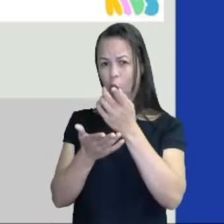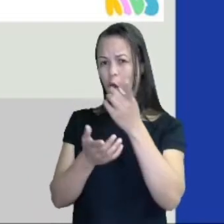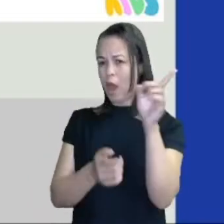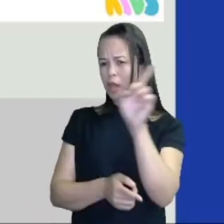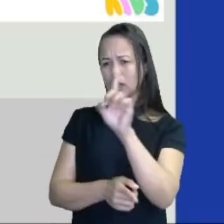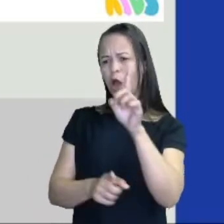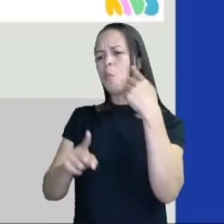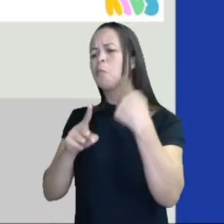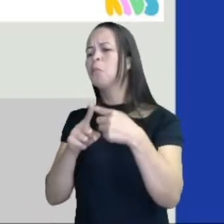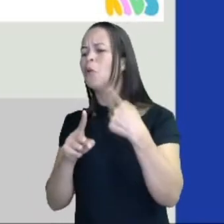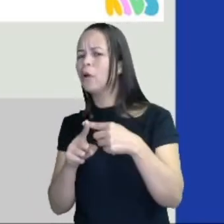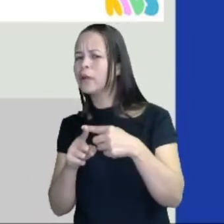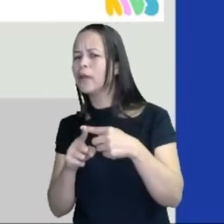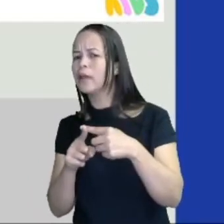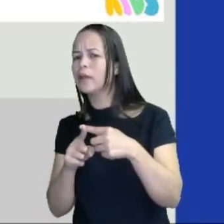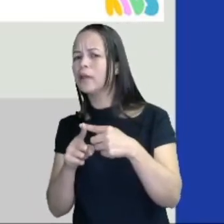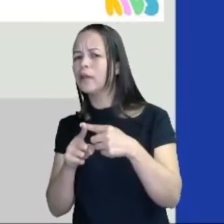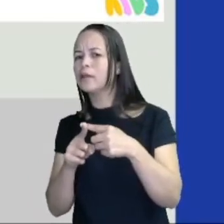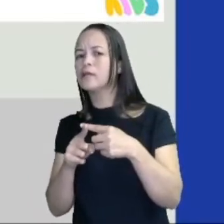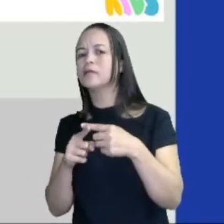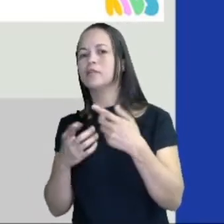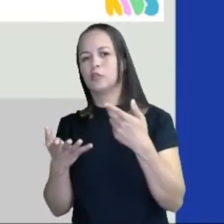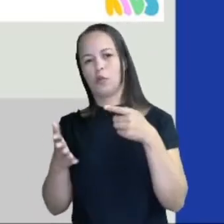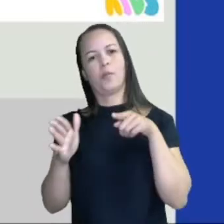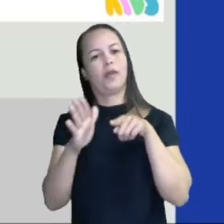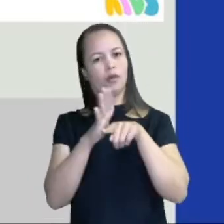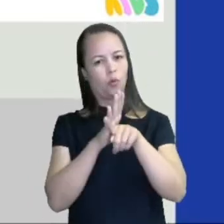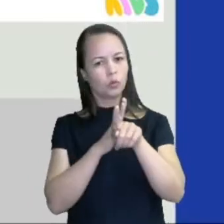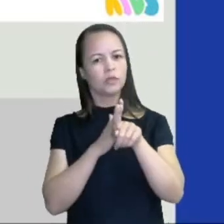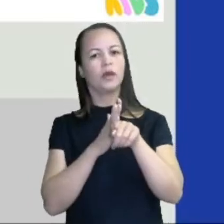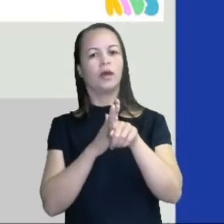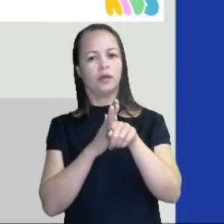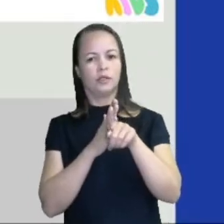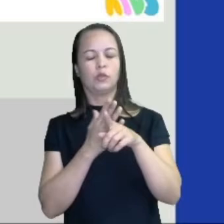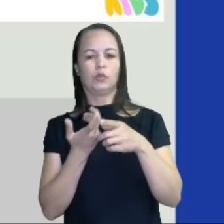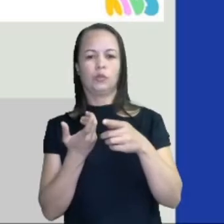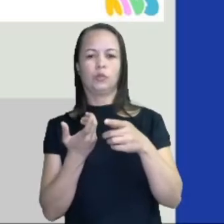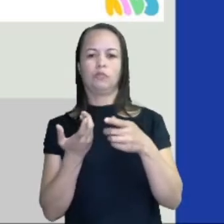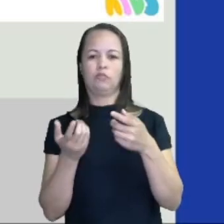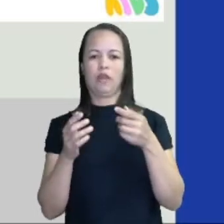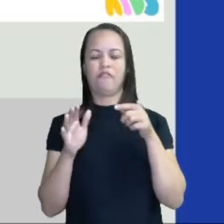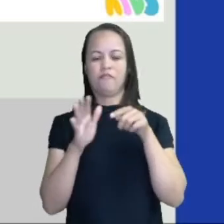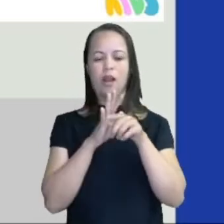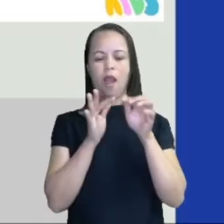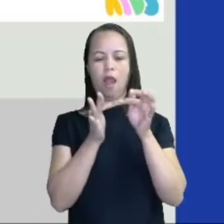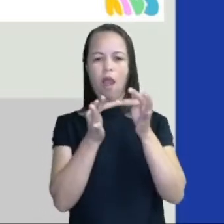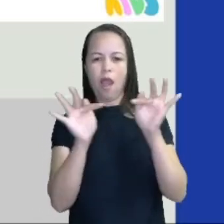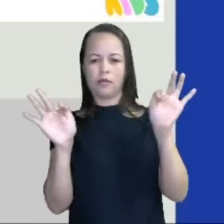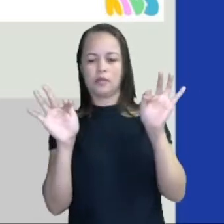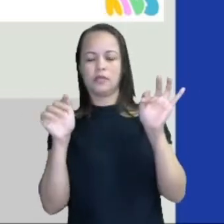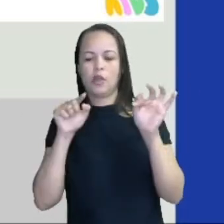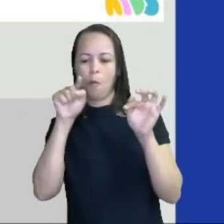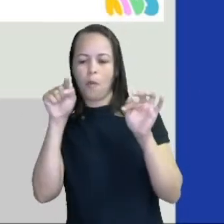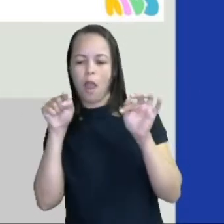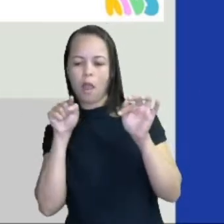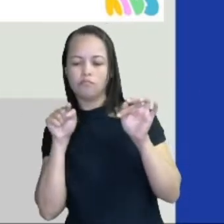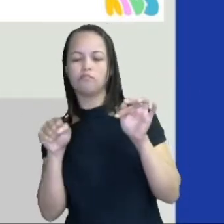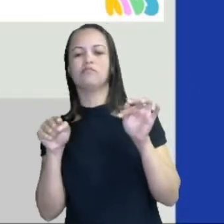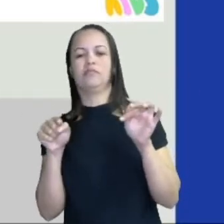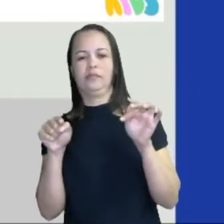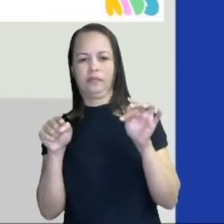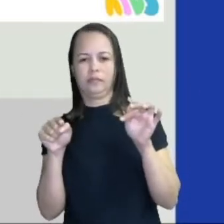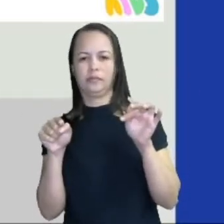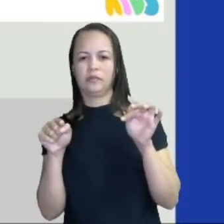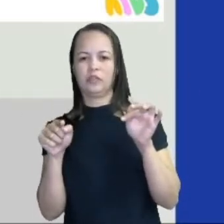uma pergunta. E toda vez que eu fizer uma pergunta na frase, automaticamente eu tenho de utilizar